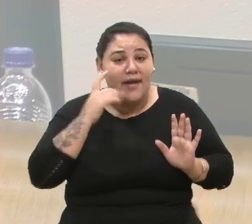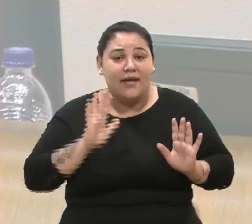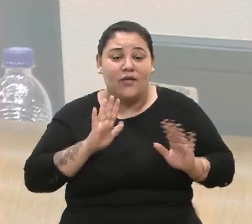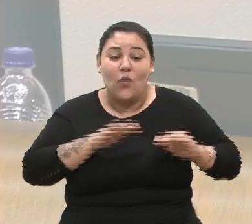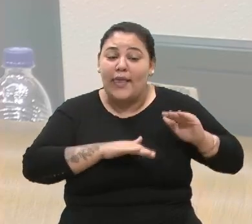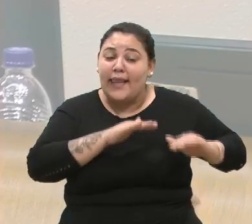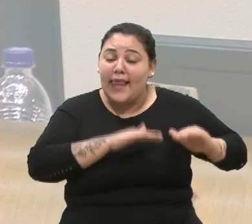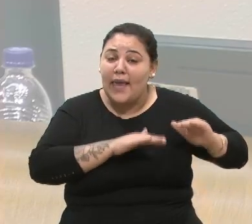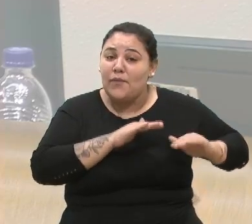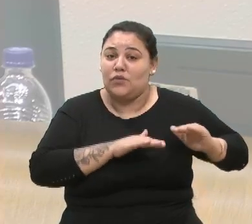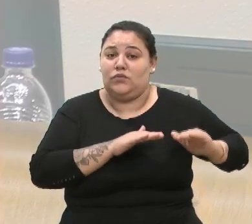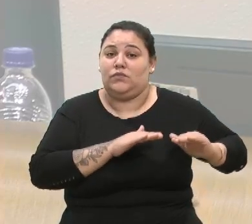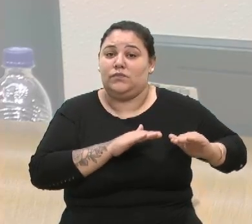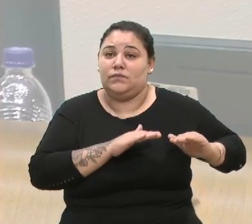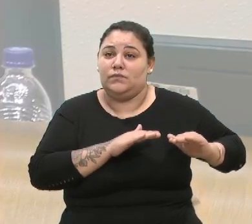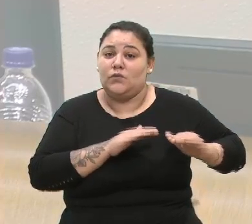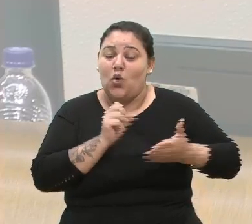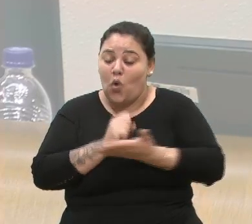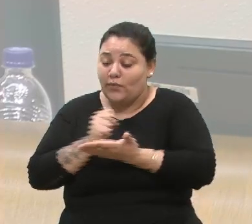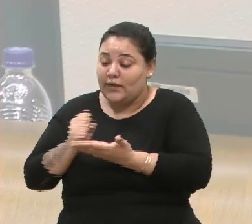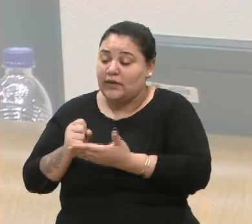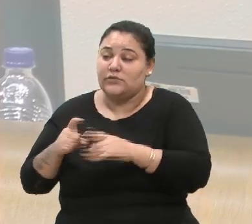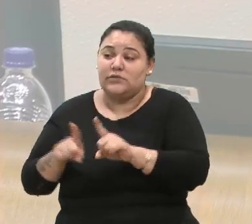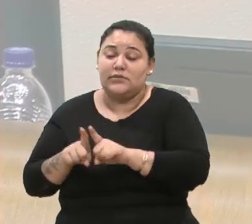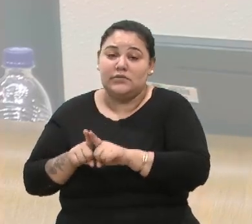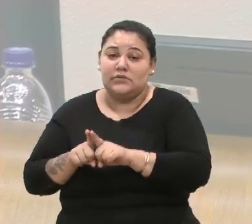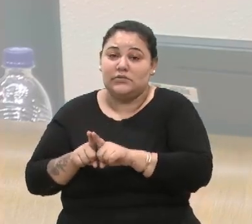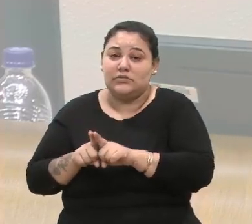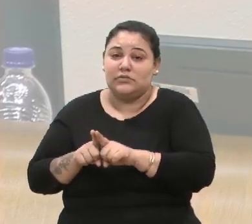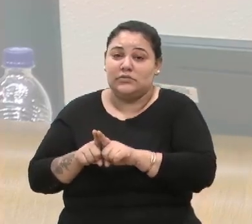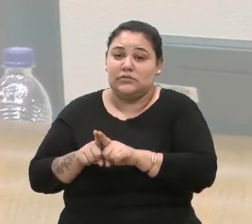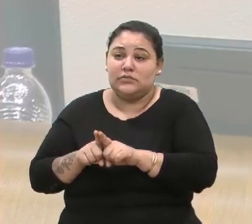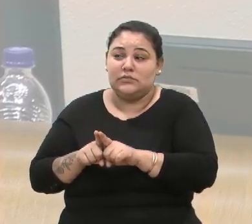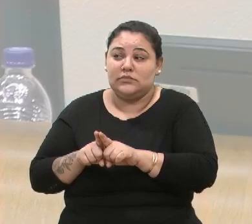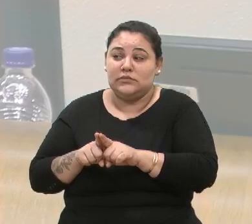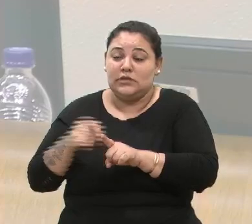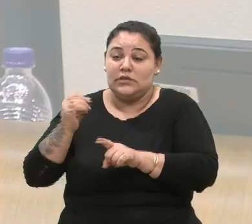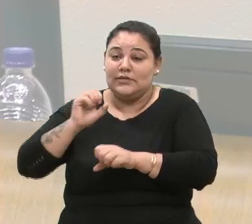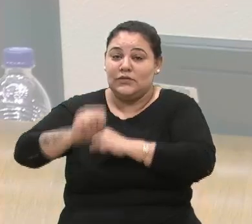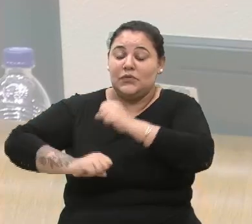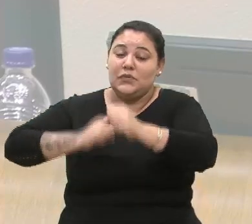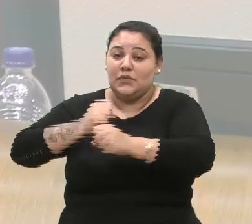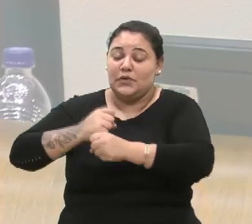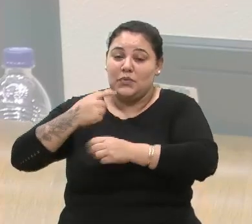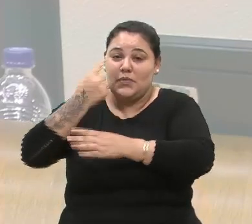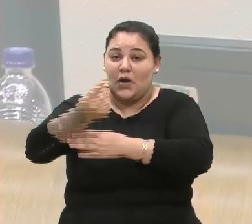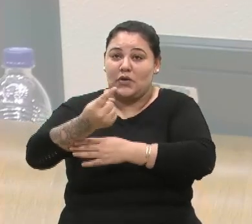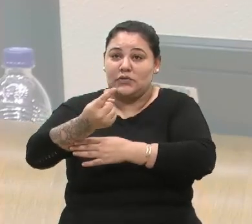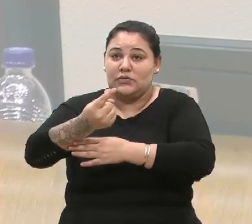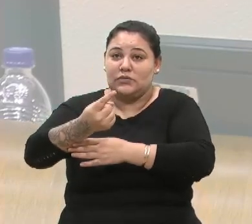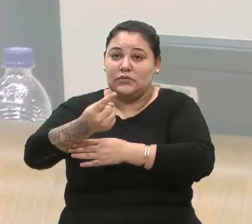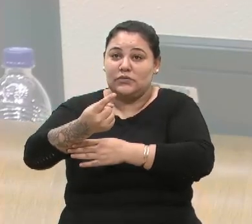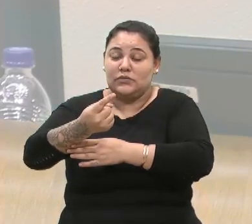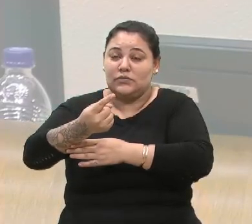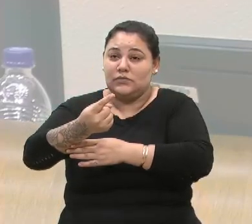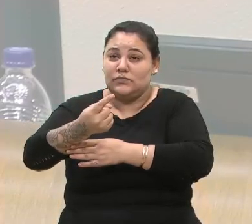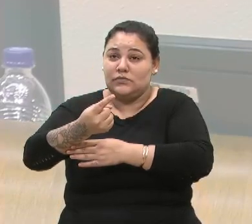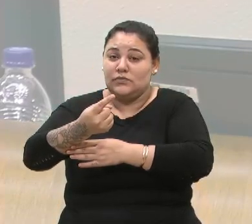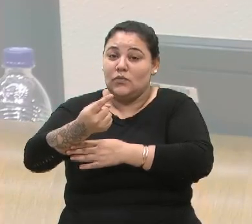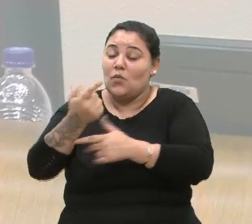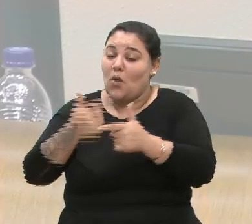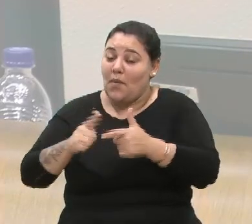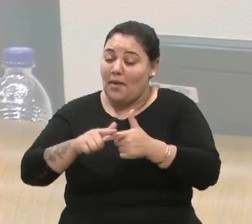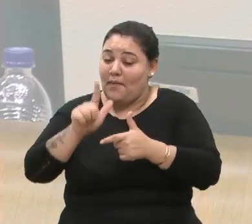reequilíbrios dos contratos, se isso não vai ao ano que vem, tá, alguém pagar essa conta. O problema é